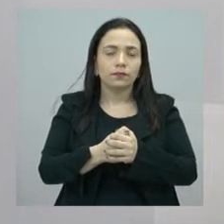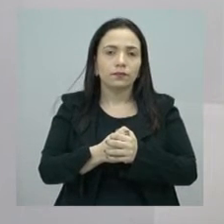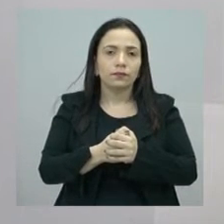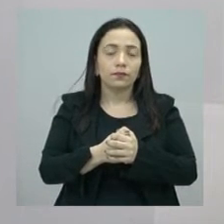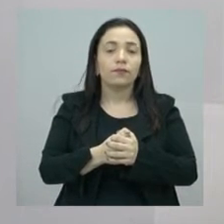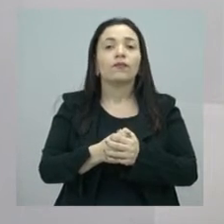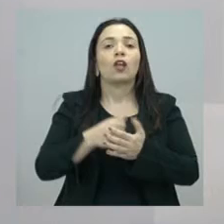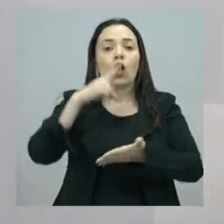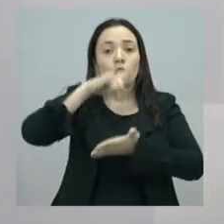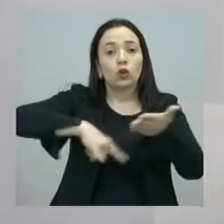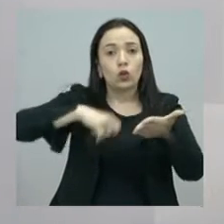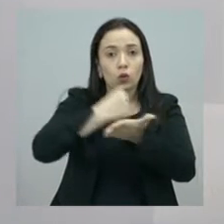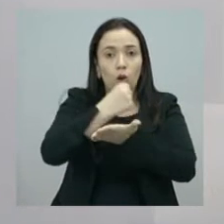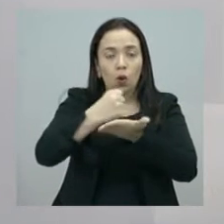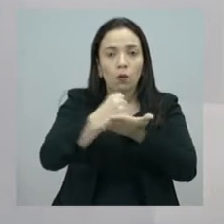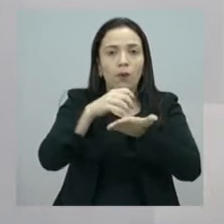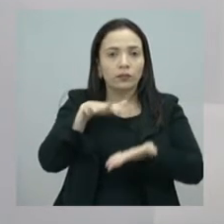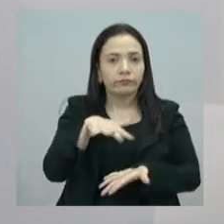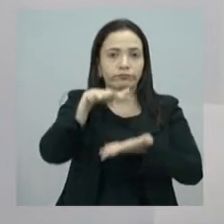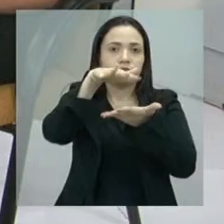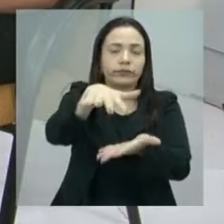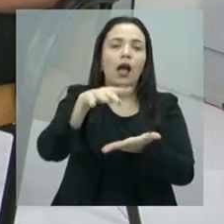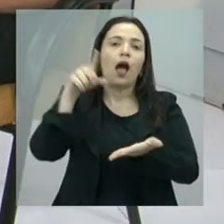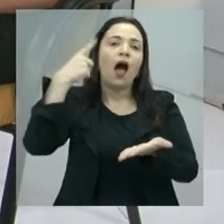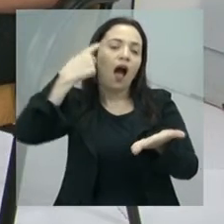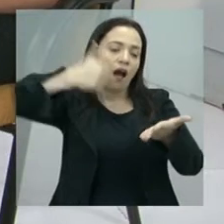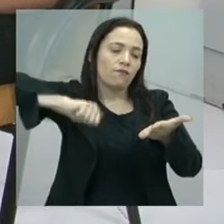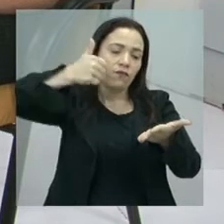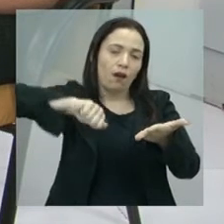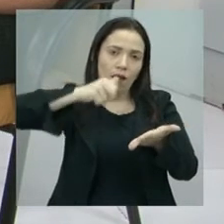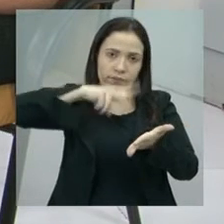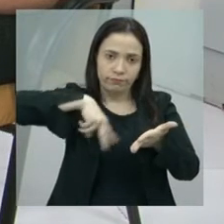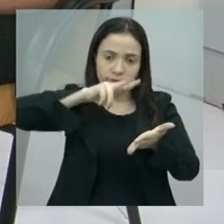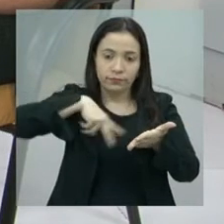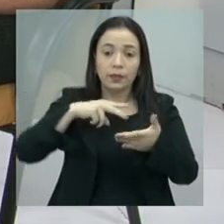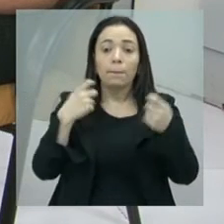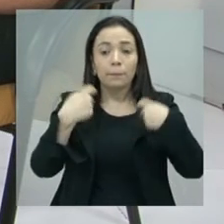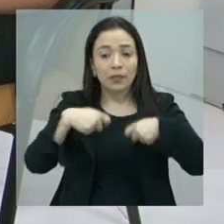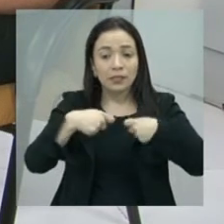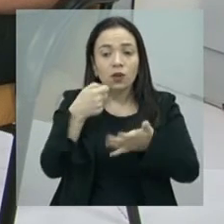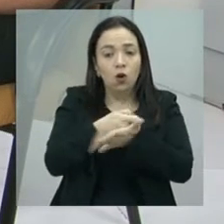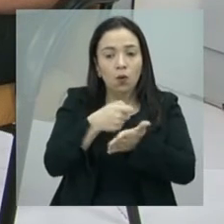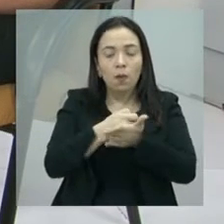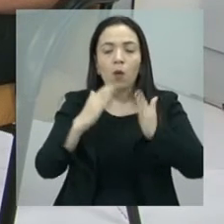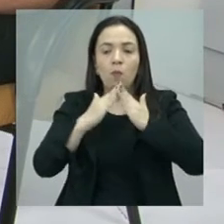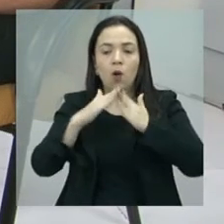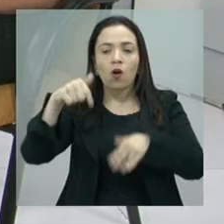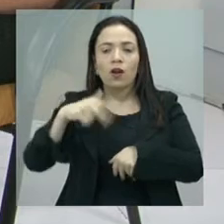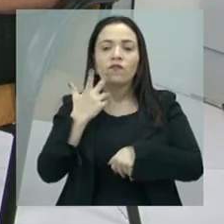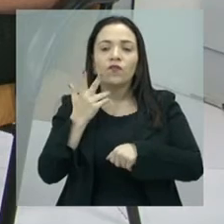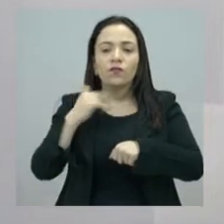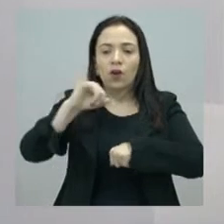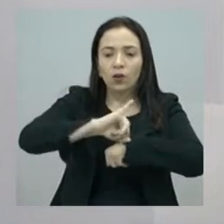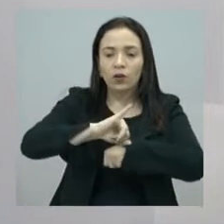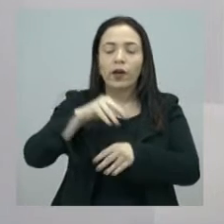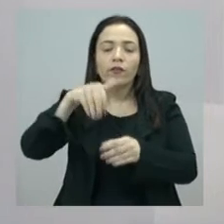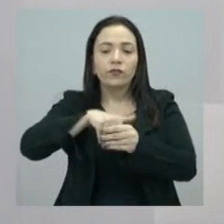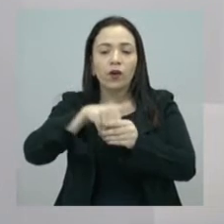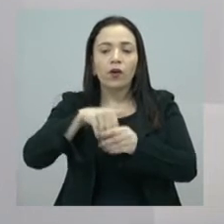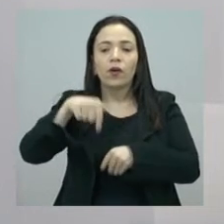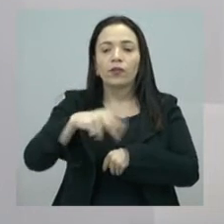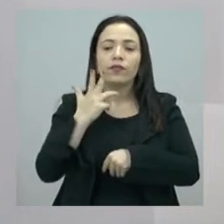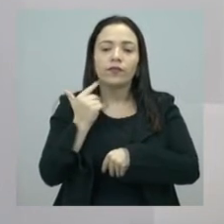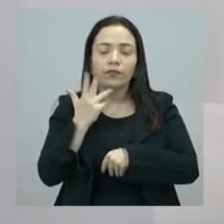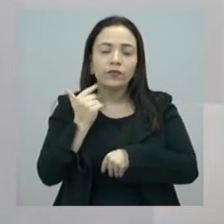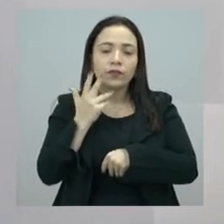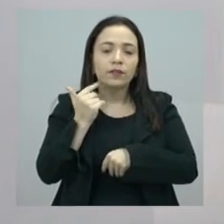análise da documentação. Um dos requisitos é que ele mora em Fortaleza, seja eleitor de Fortaleza e